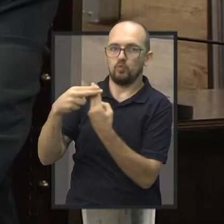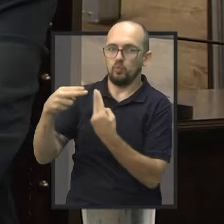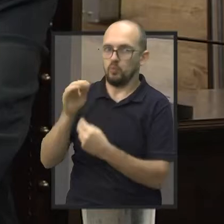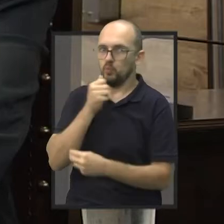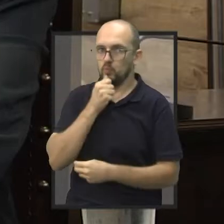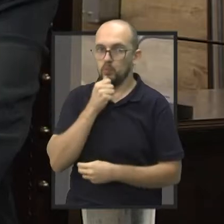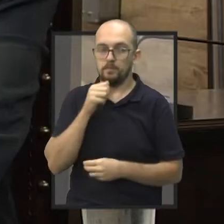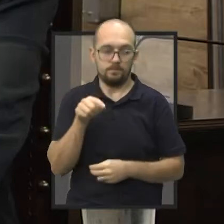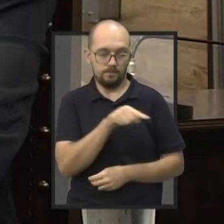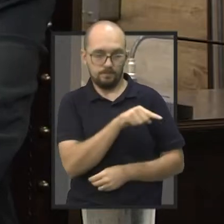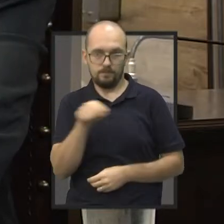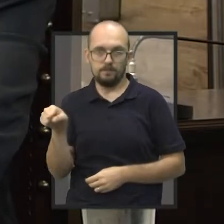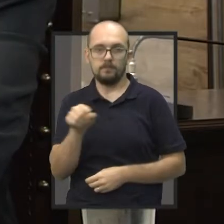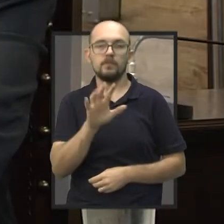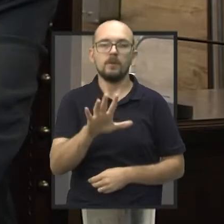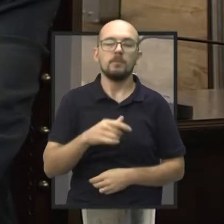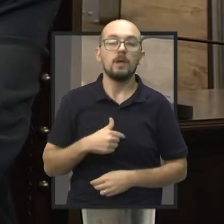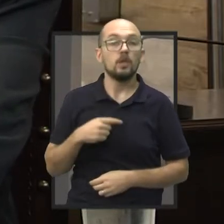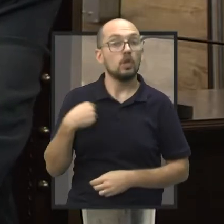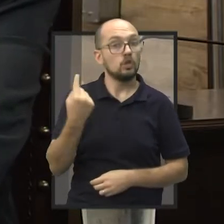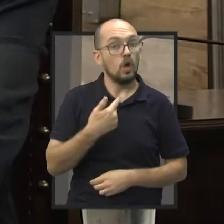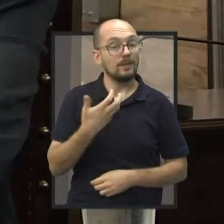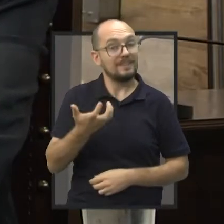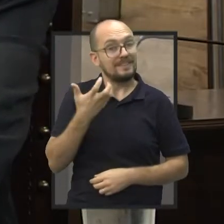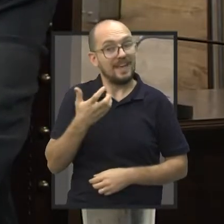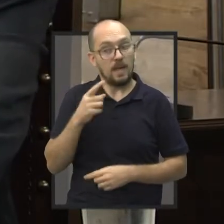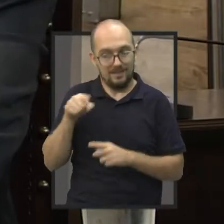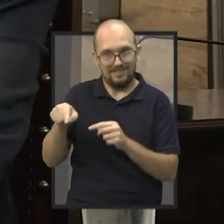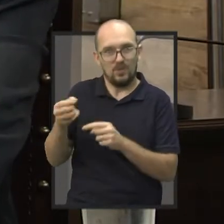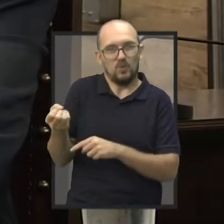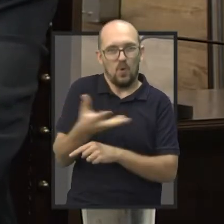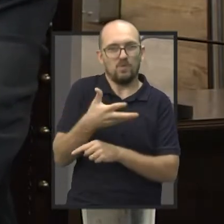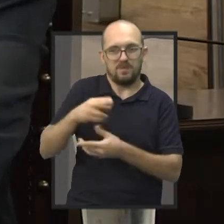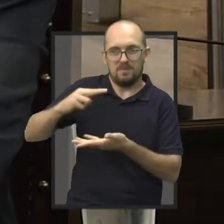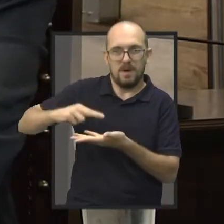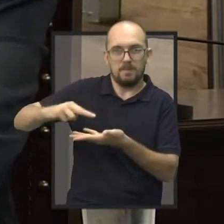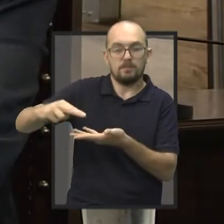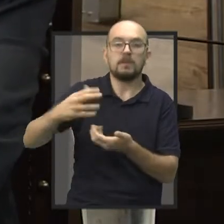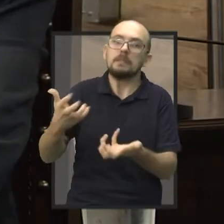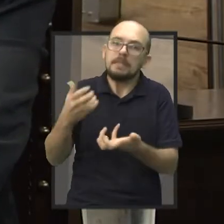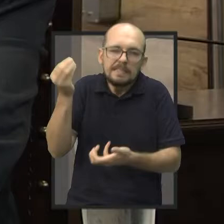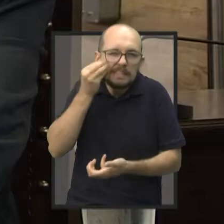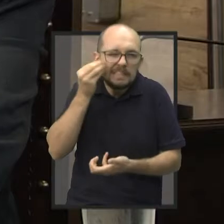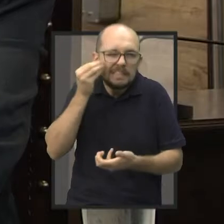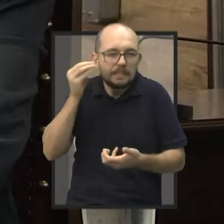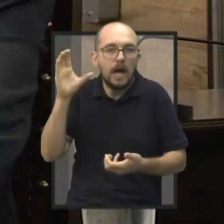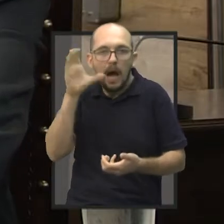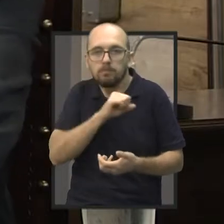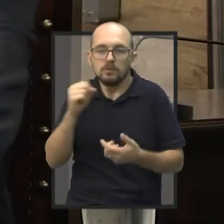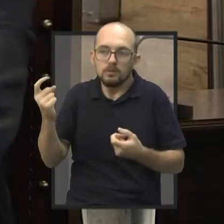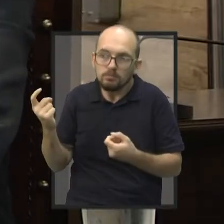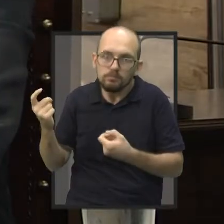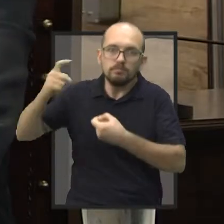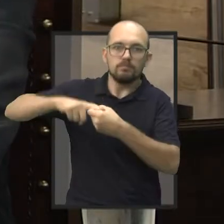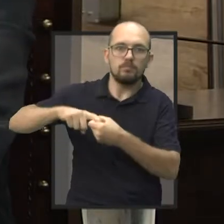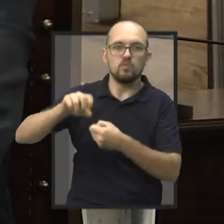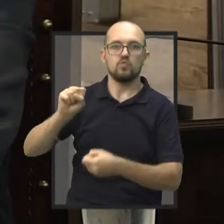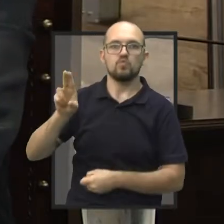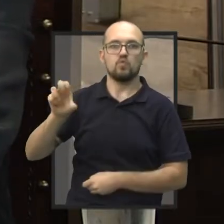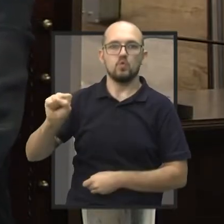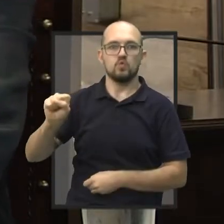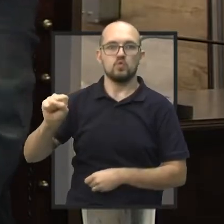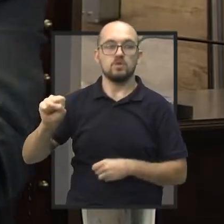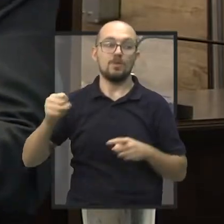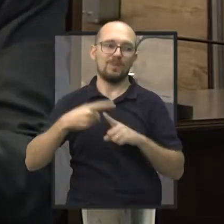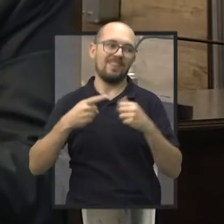que esses 10 leitos que foram abertos sejam conveniados o mais breve possível. Porque daí nós ficaríamos com 20 leitos,